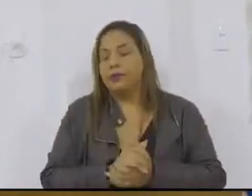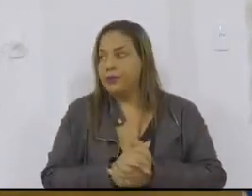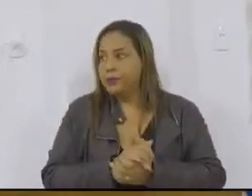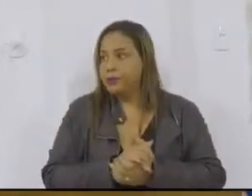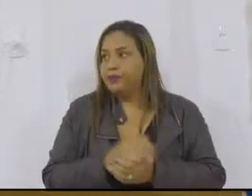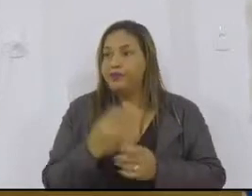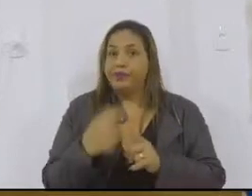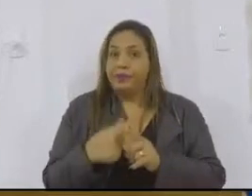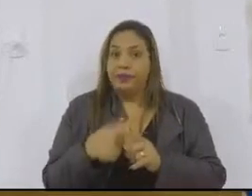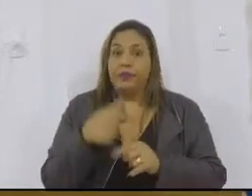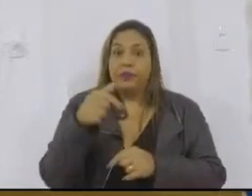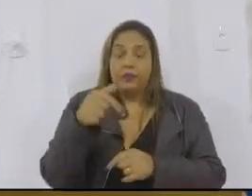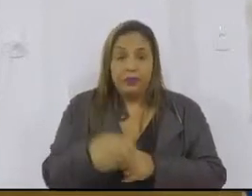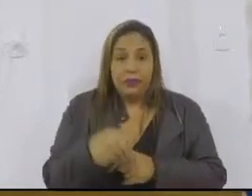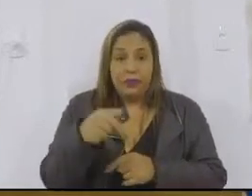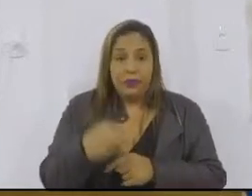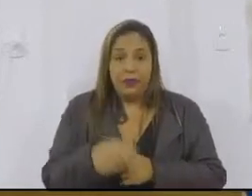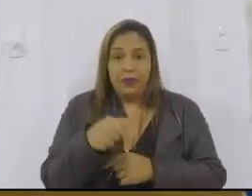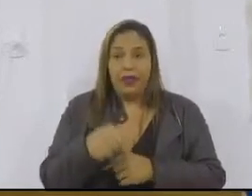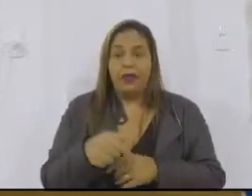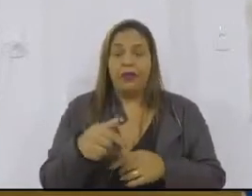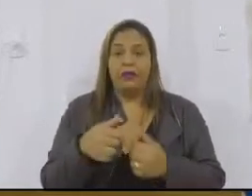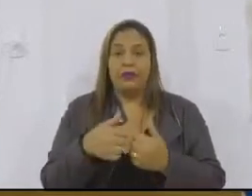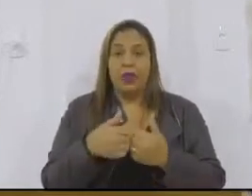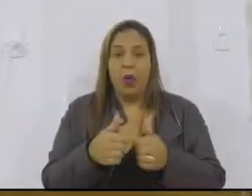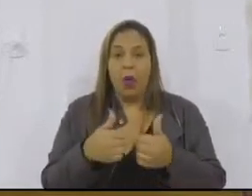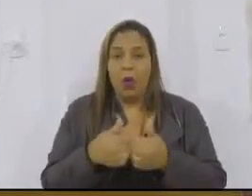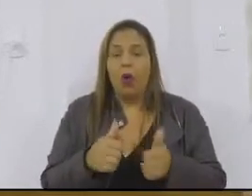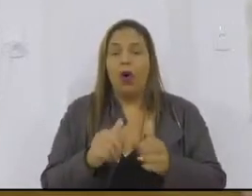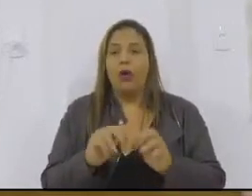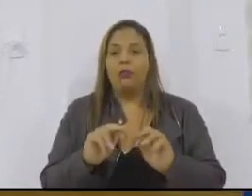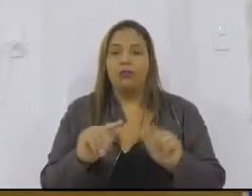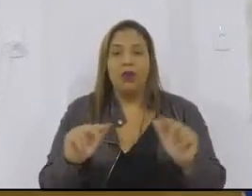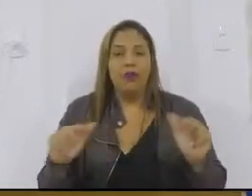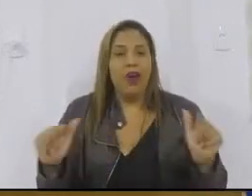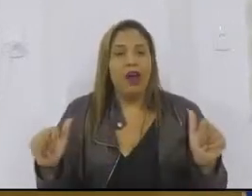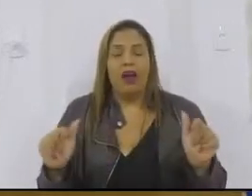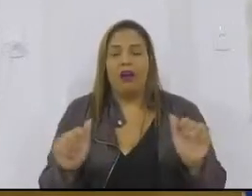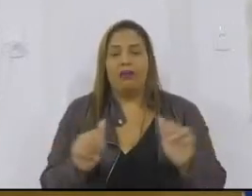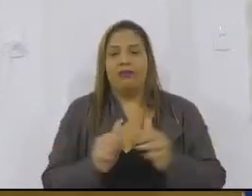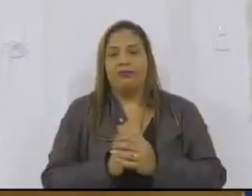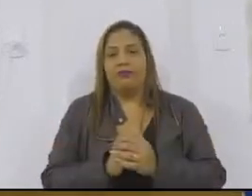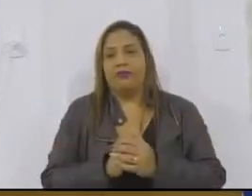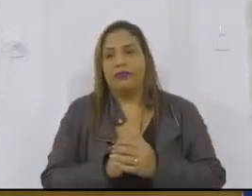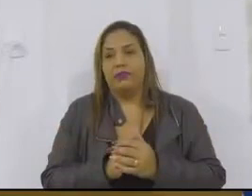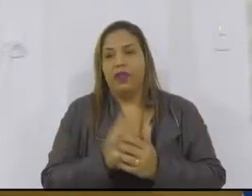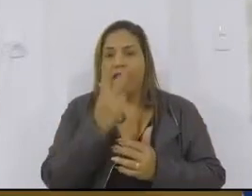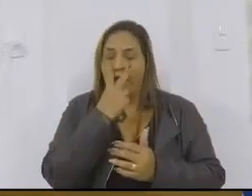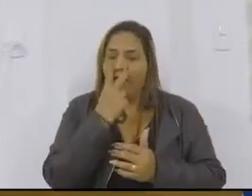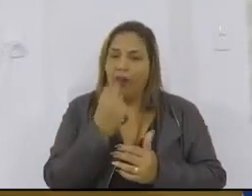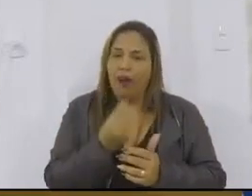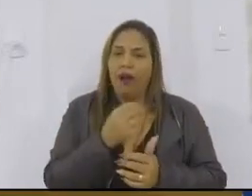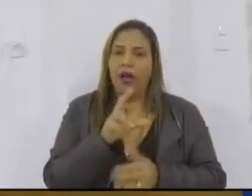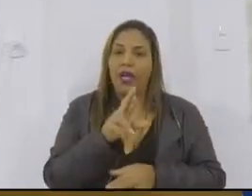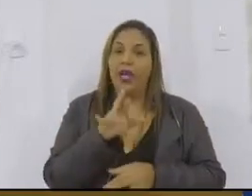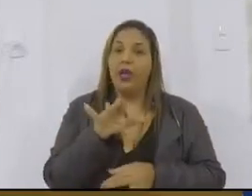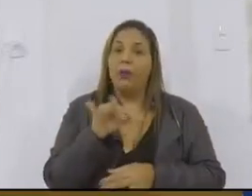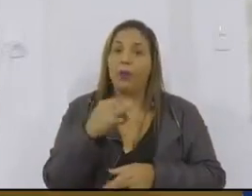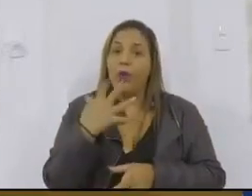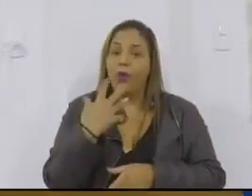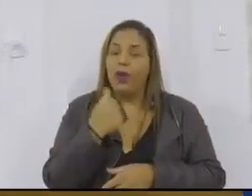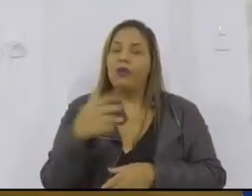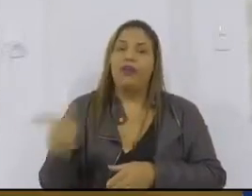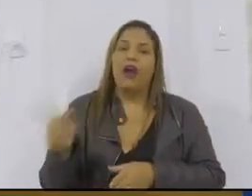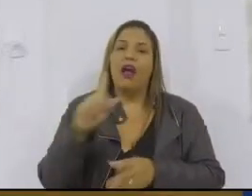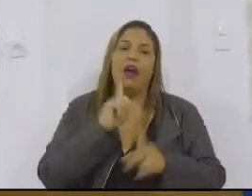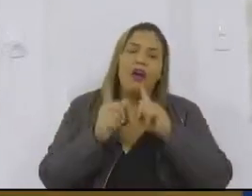nós somos muito precários na questão de transporte, né? O transporte que nós temos aqui de van, elas vêm de Rio Bonito. Faz Alcântara,